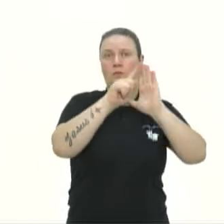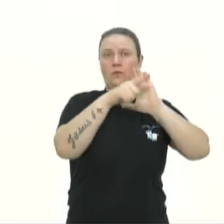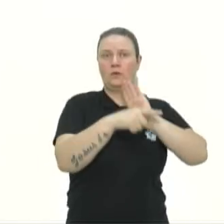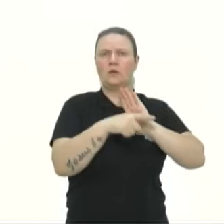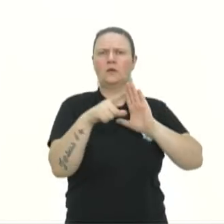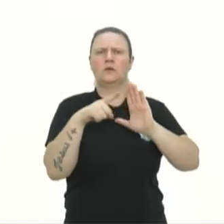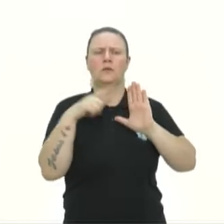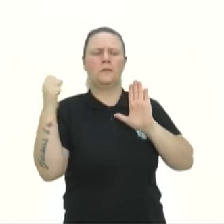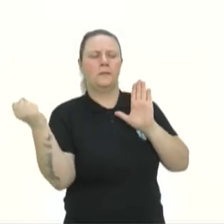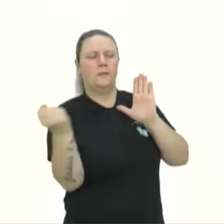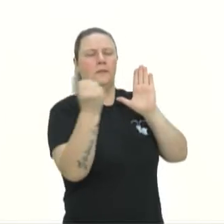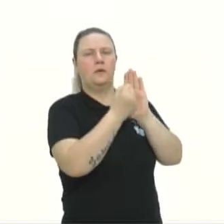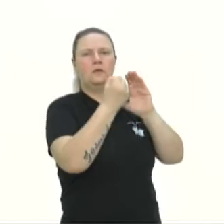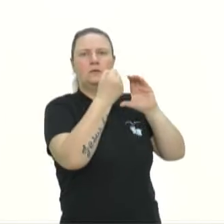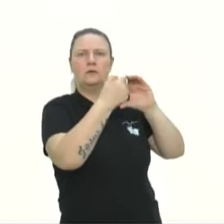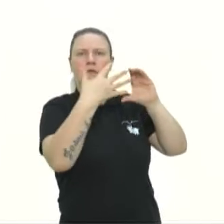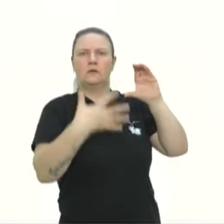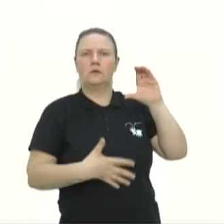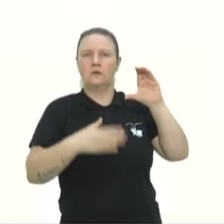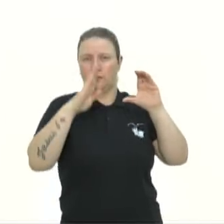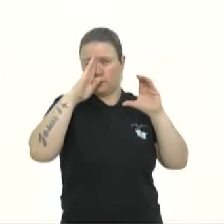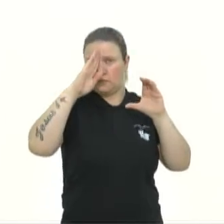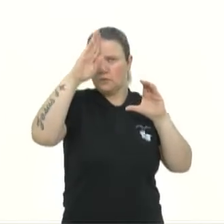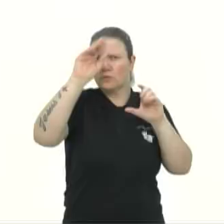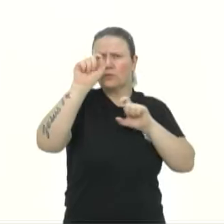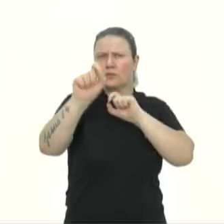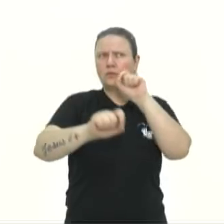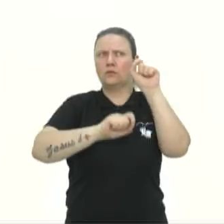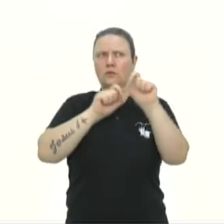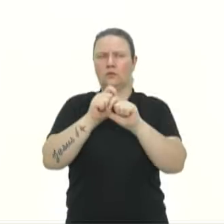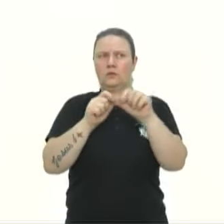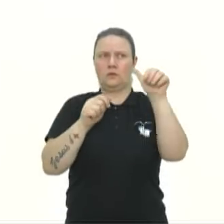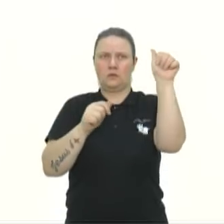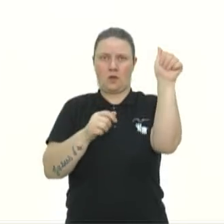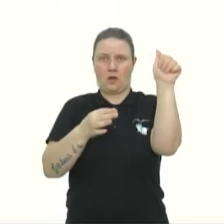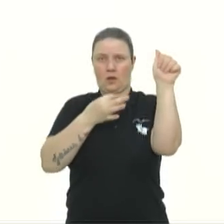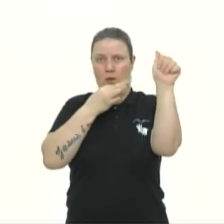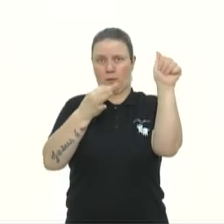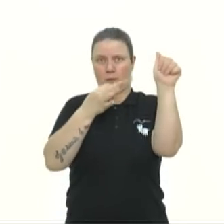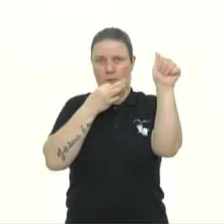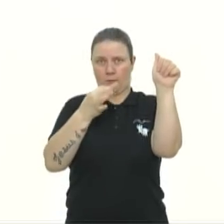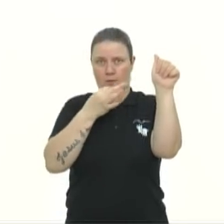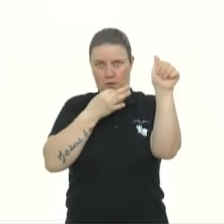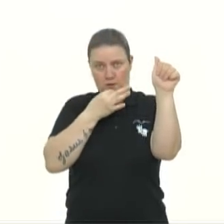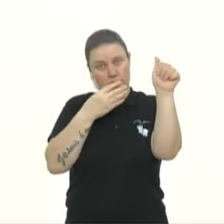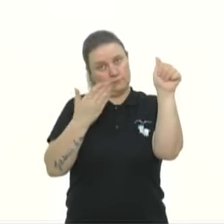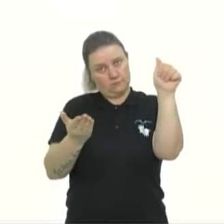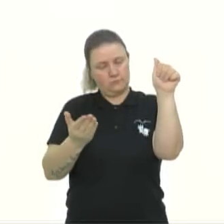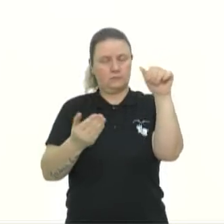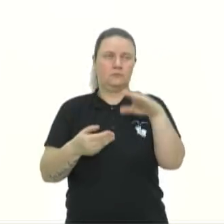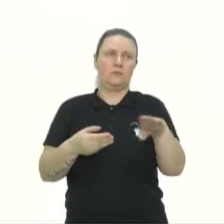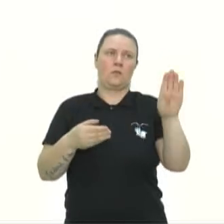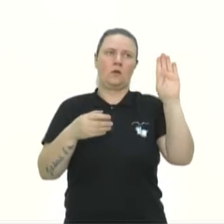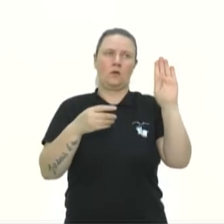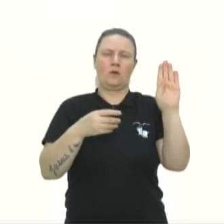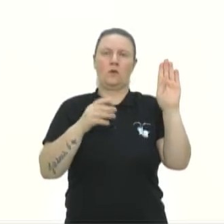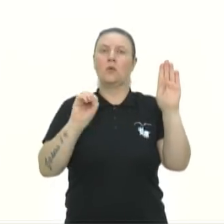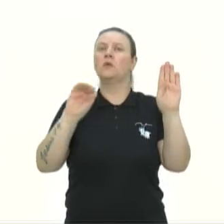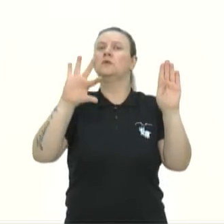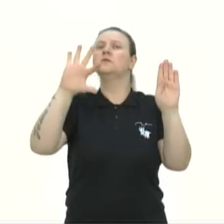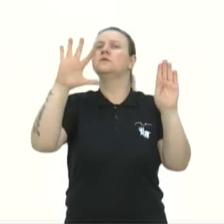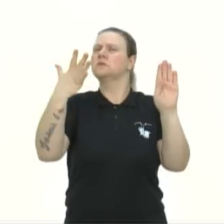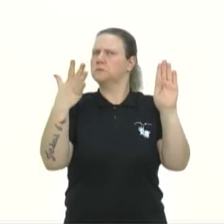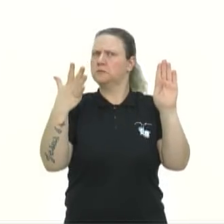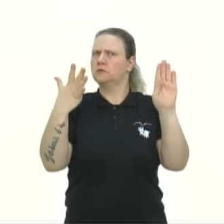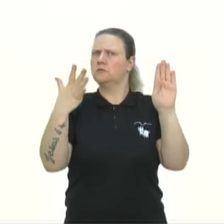tem como marca característica principal o quê? A opinião, será? É o fato?